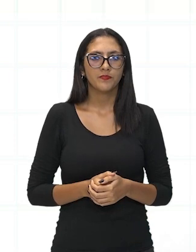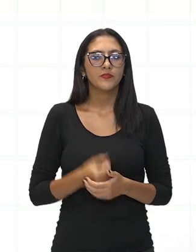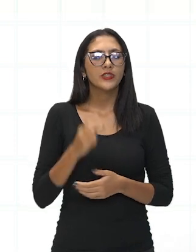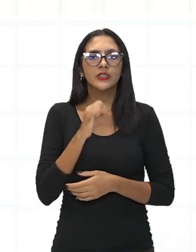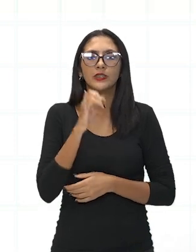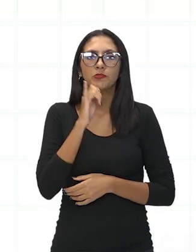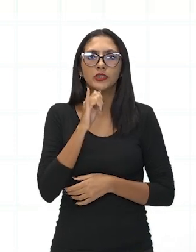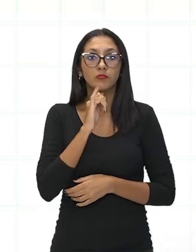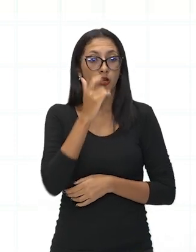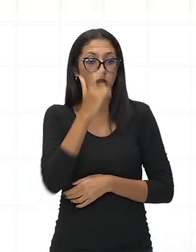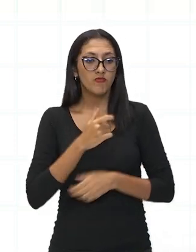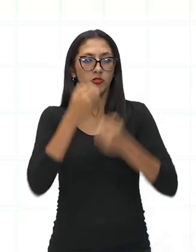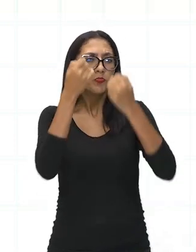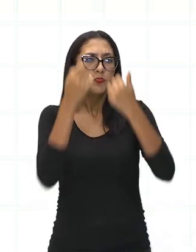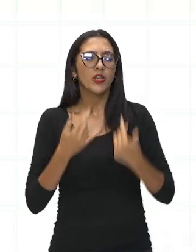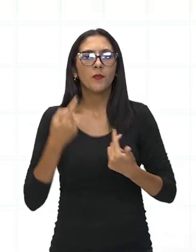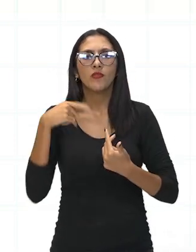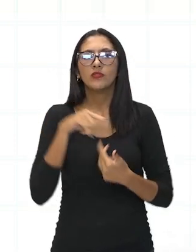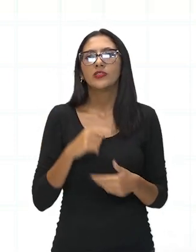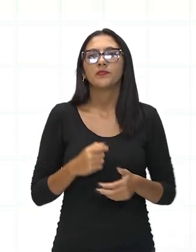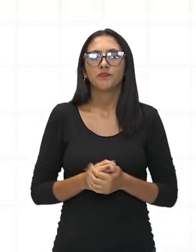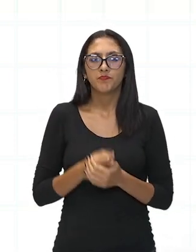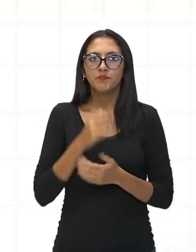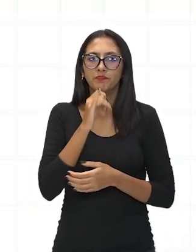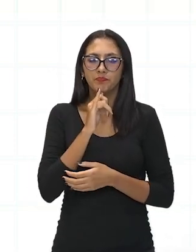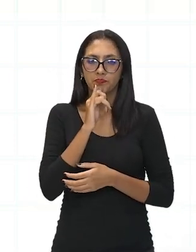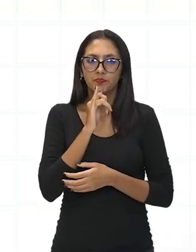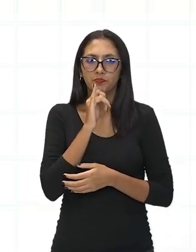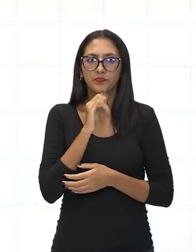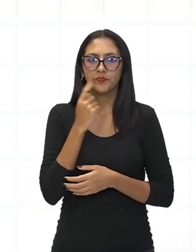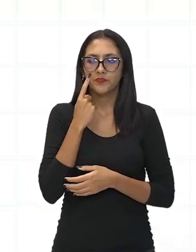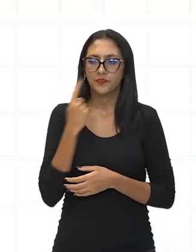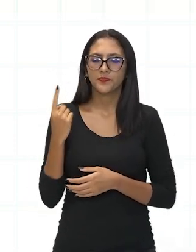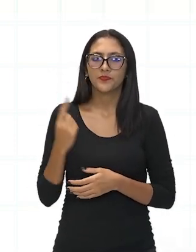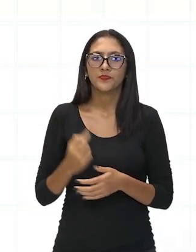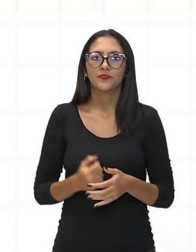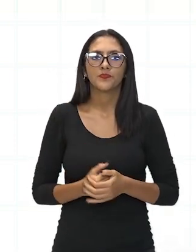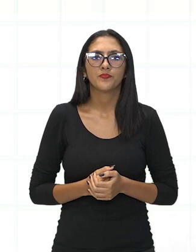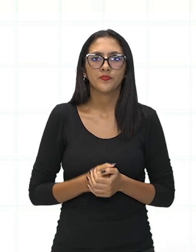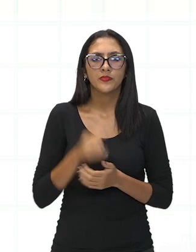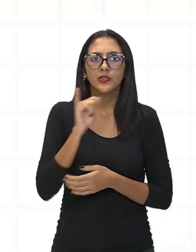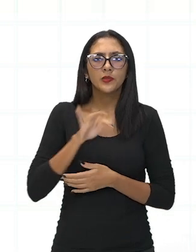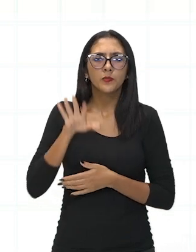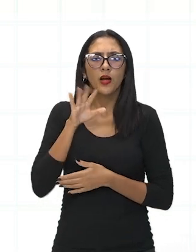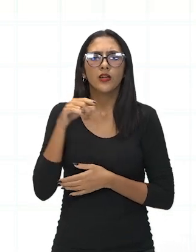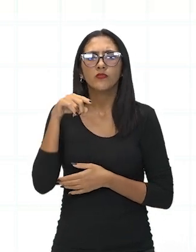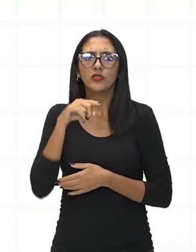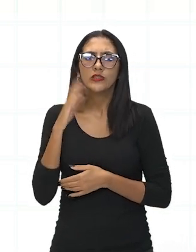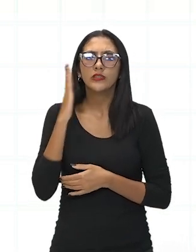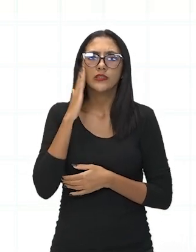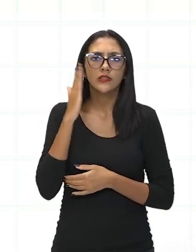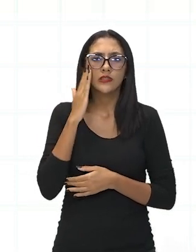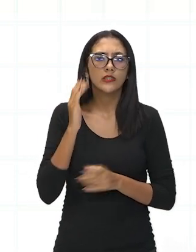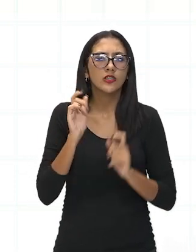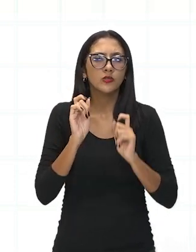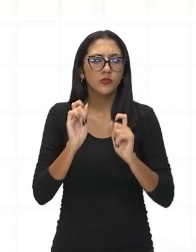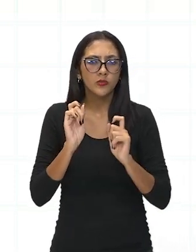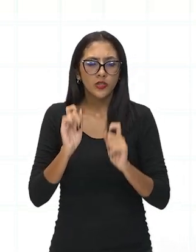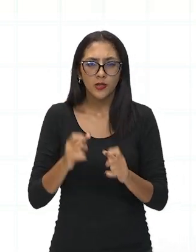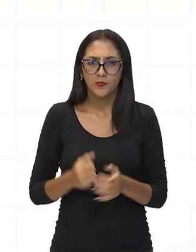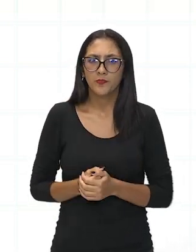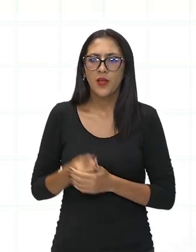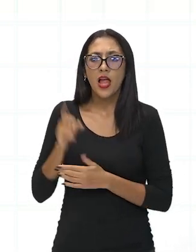para vocês, ó, ele perdeu o ônibus, certo? Por que ele perdeu